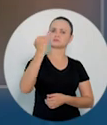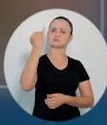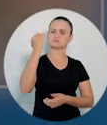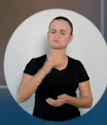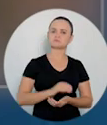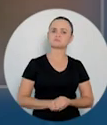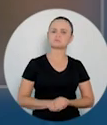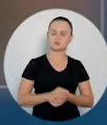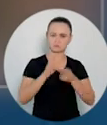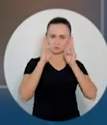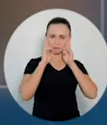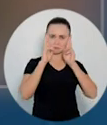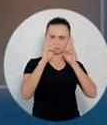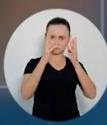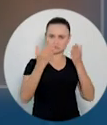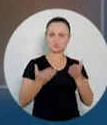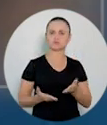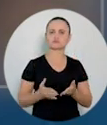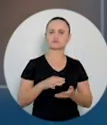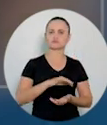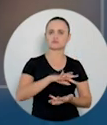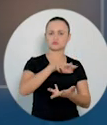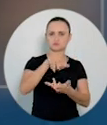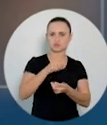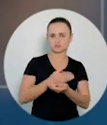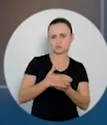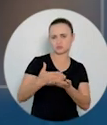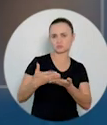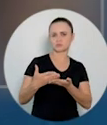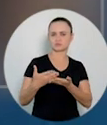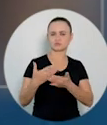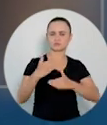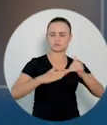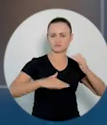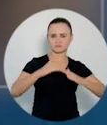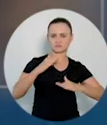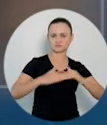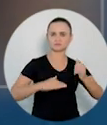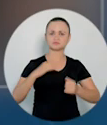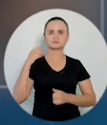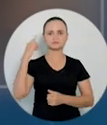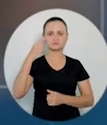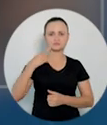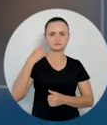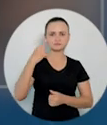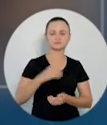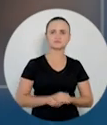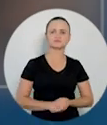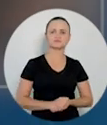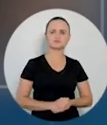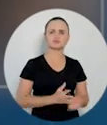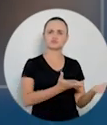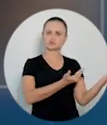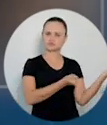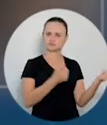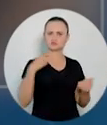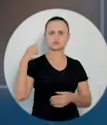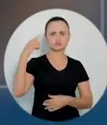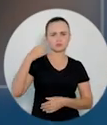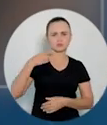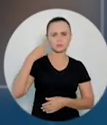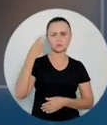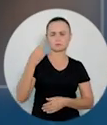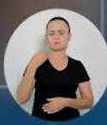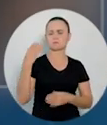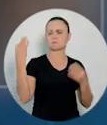exercício escorreito do munus da advocacia. Esse jovem advogado, um menino que fez uma sustentação